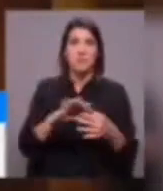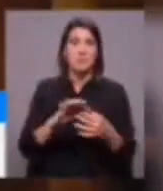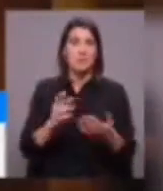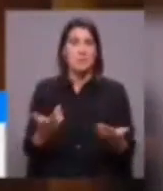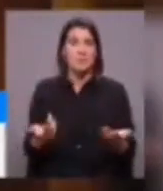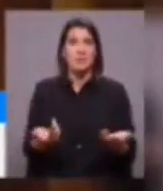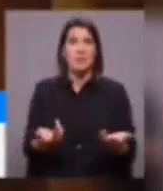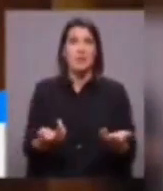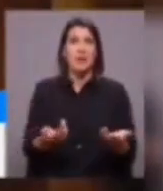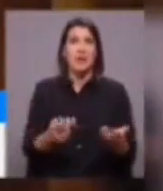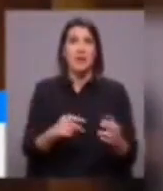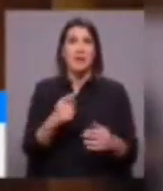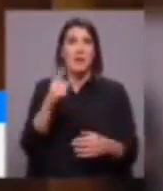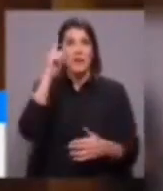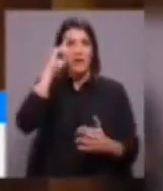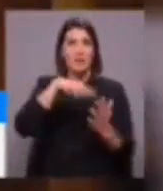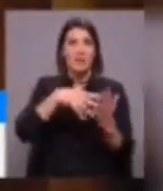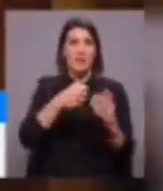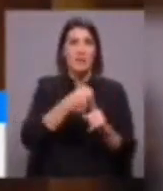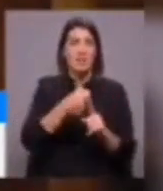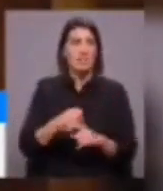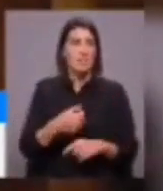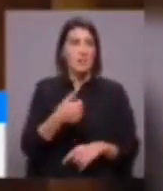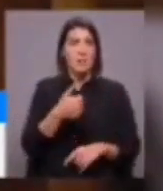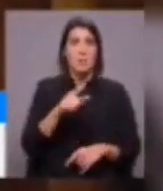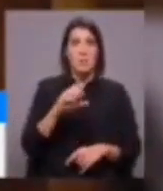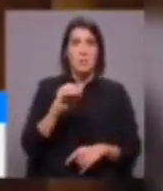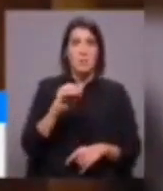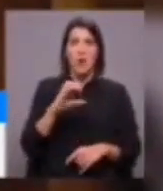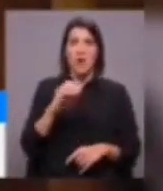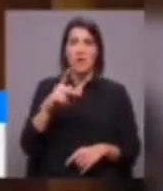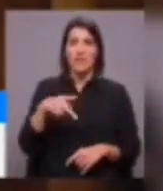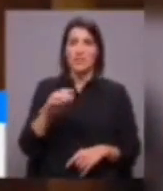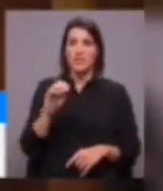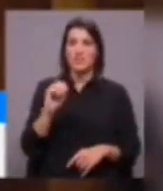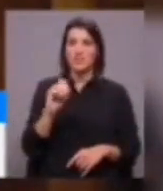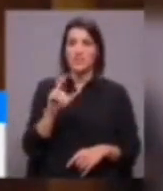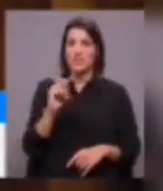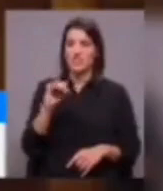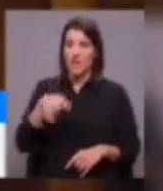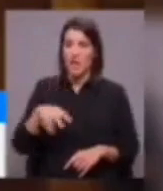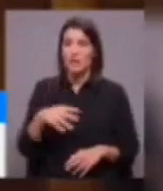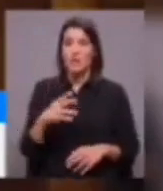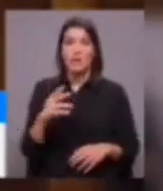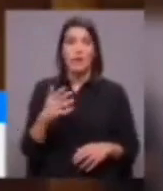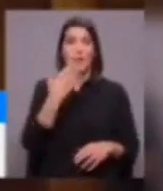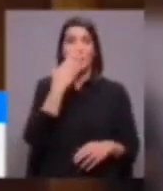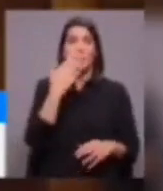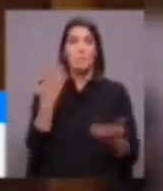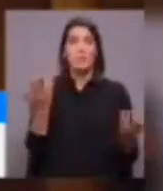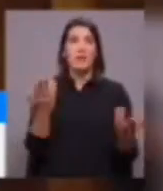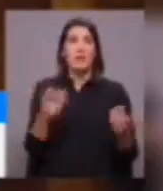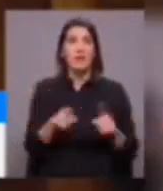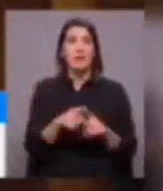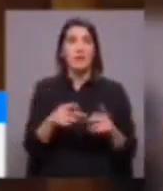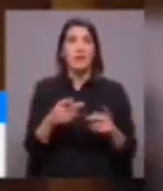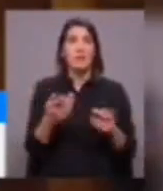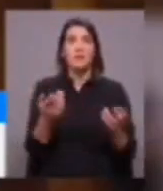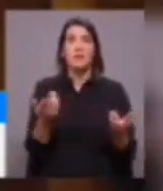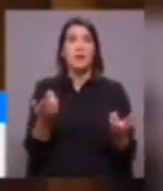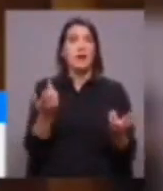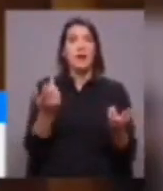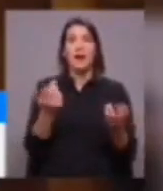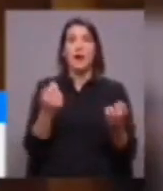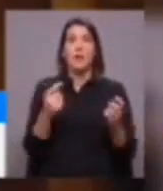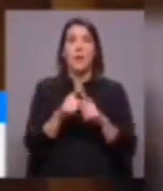agendas mobilizadoras uma espécie de Fascínio mãe inocente até por tudo